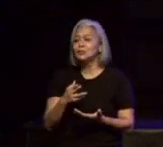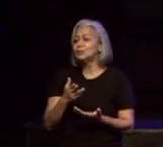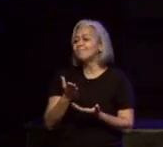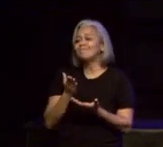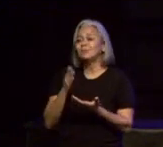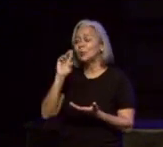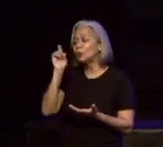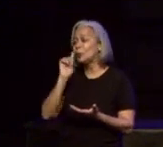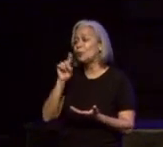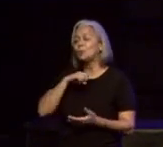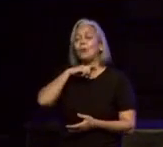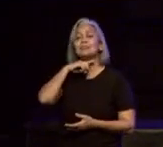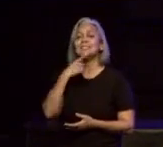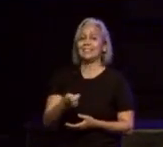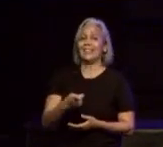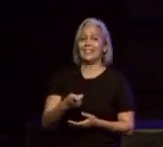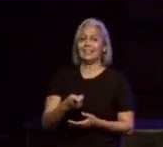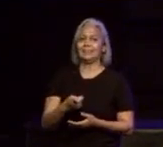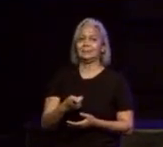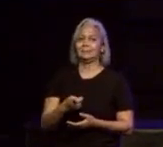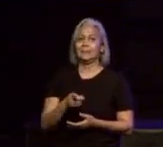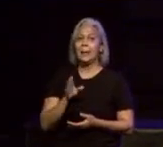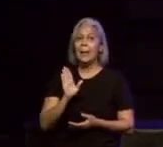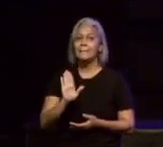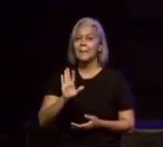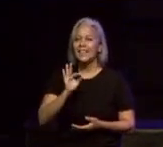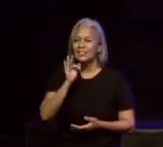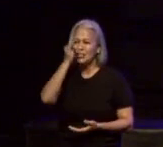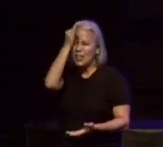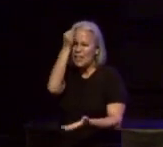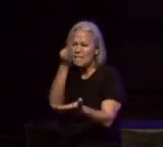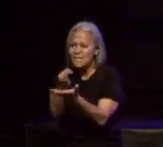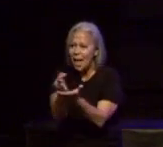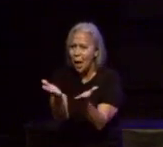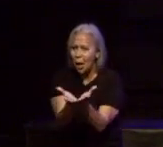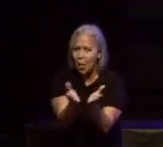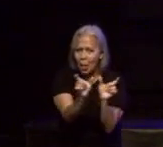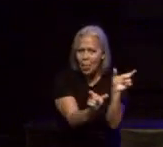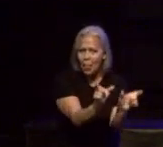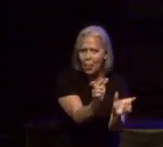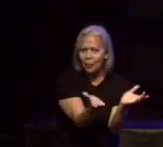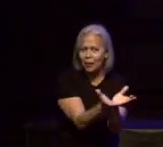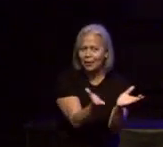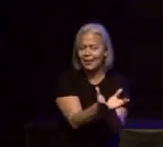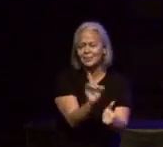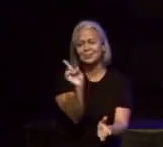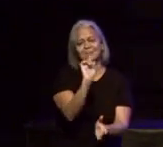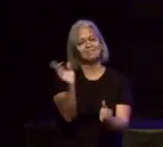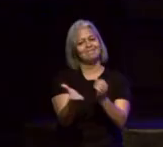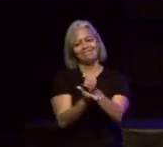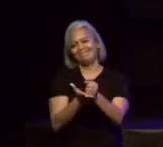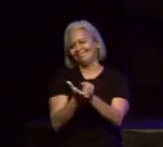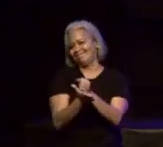nos cristãos não é fundamental. É bom, é